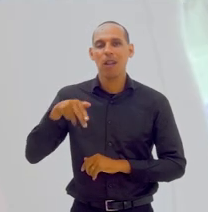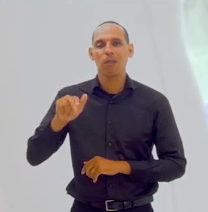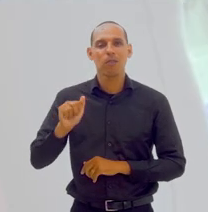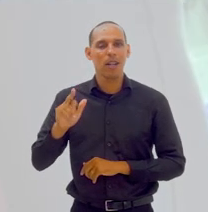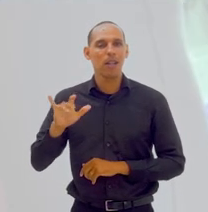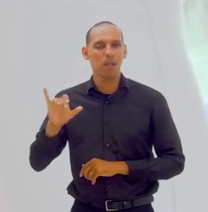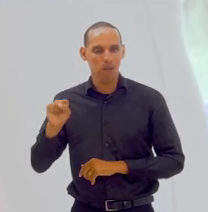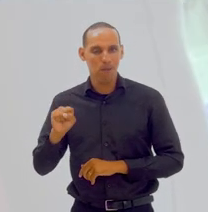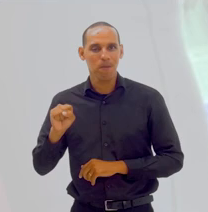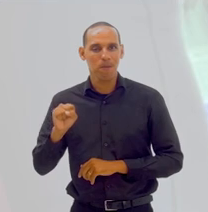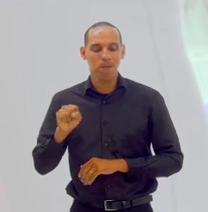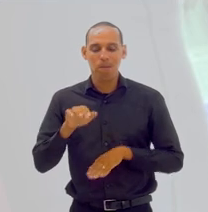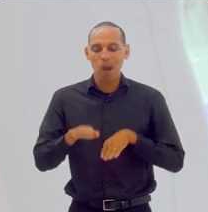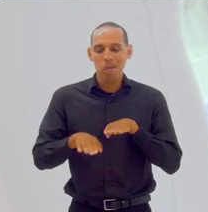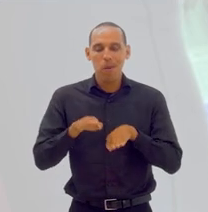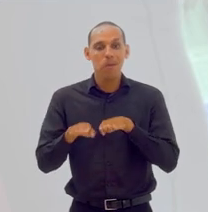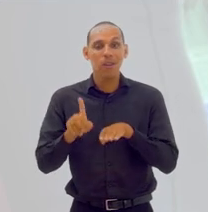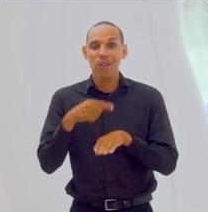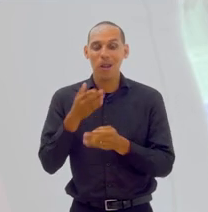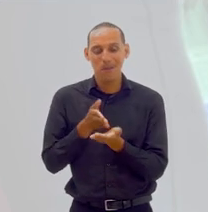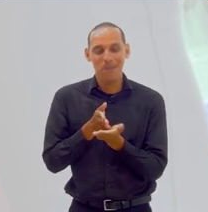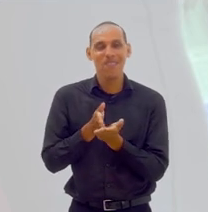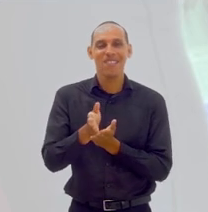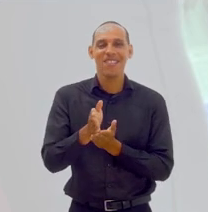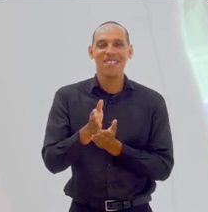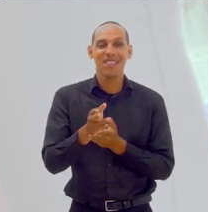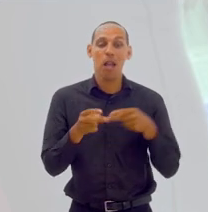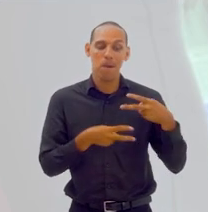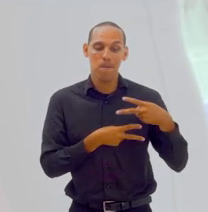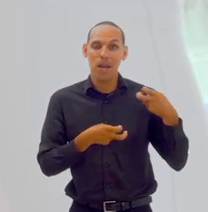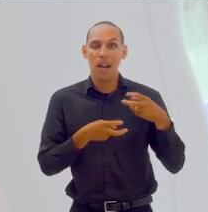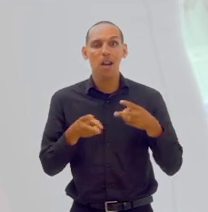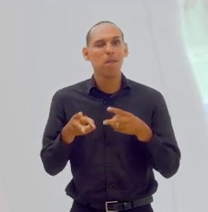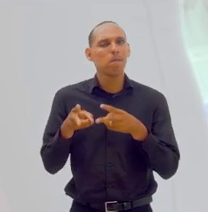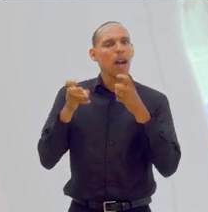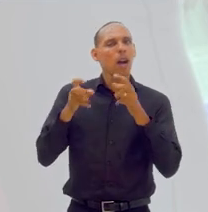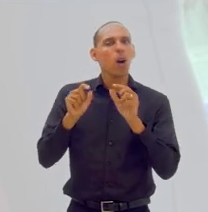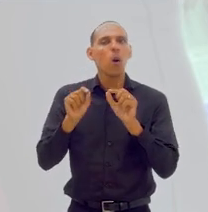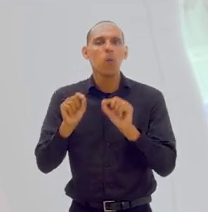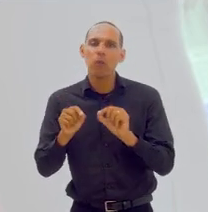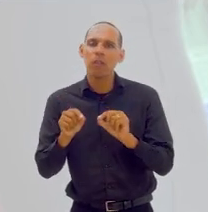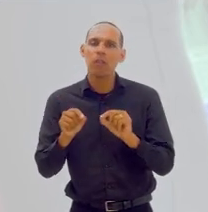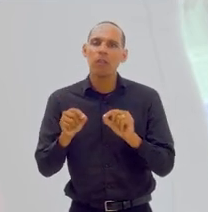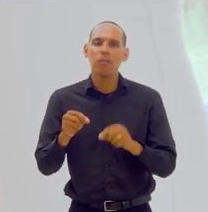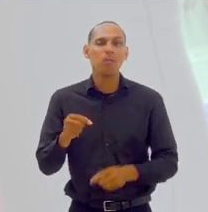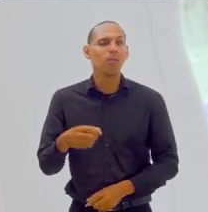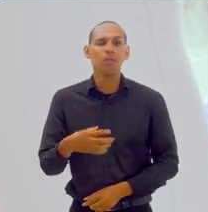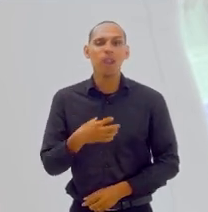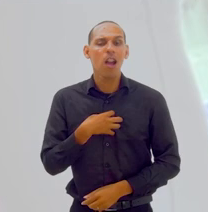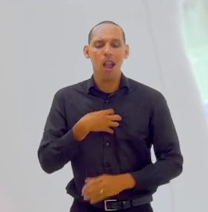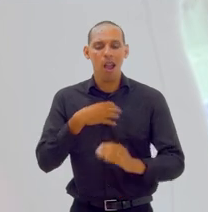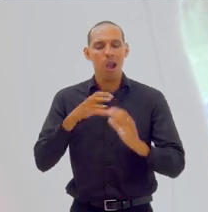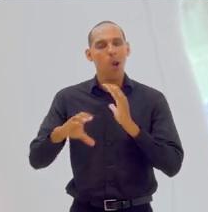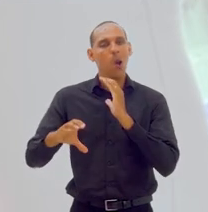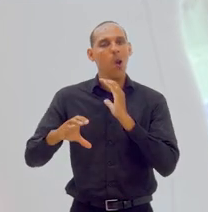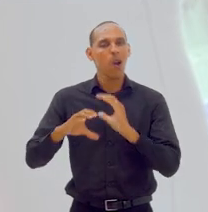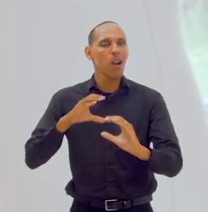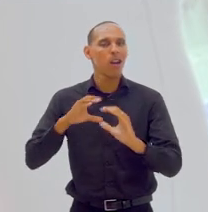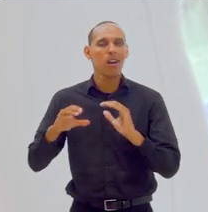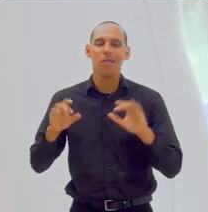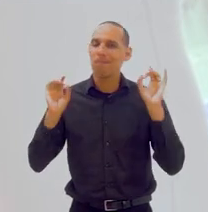deixou, que a Petrobras soube reconhecer um veículo fantástico de comunicação,